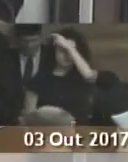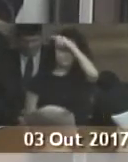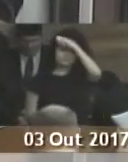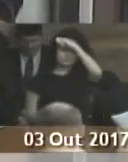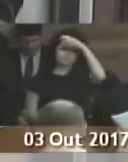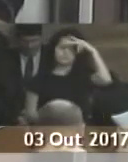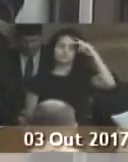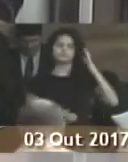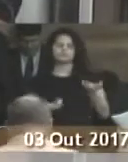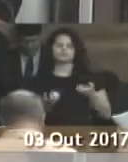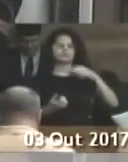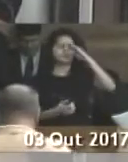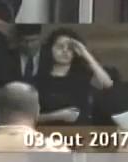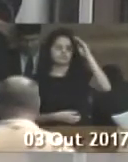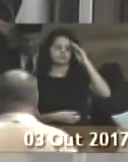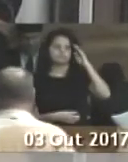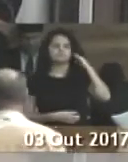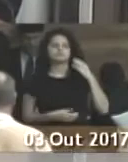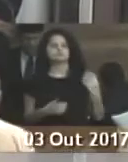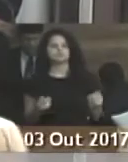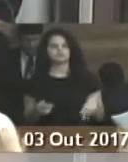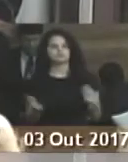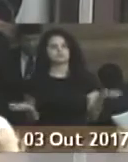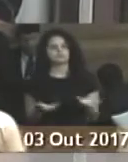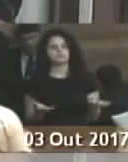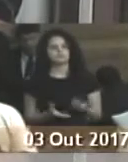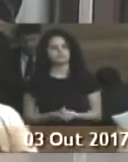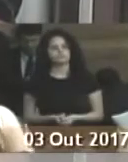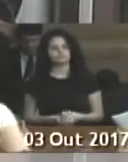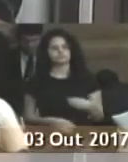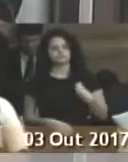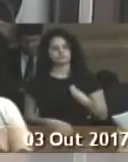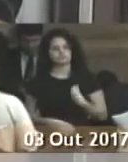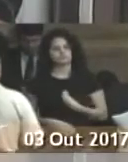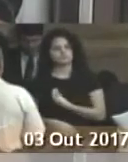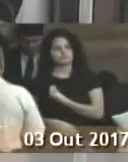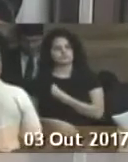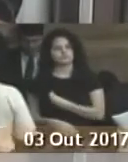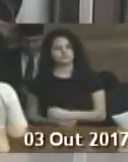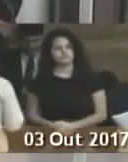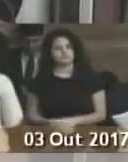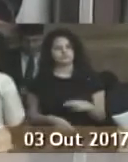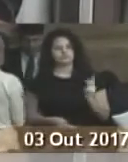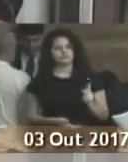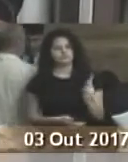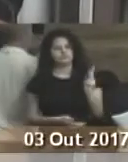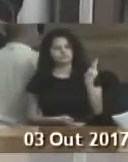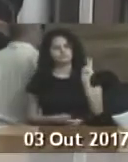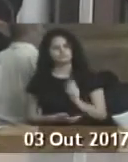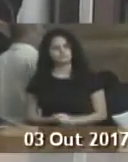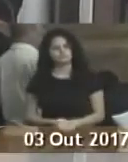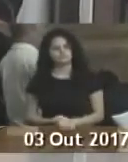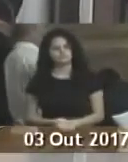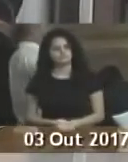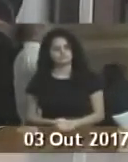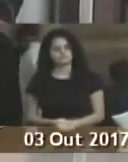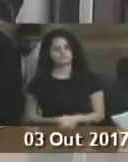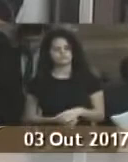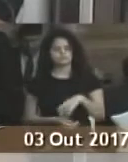queria agradecer isso aqui hoje para os presentes, né? E que a gente continue cada vez mais, os meninos estão